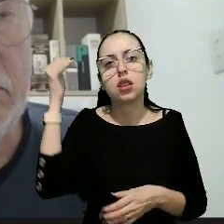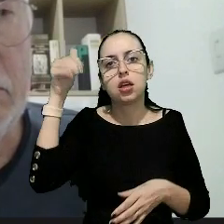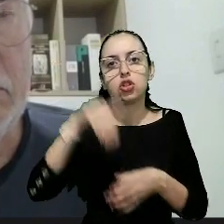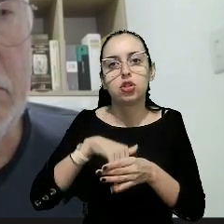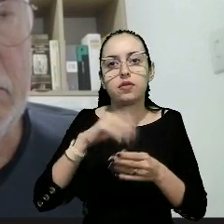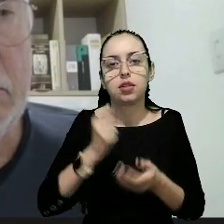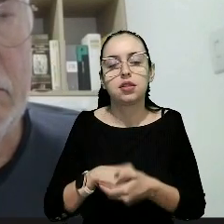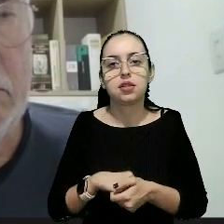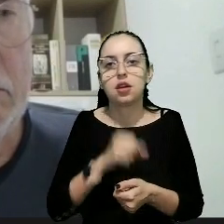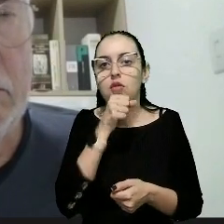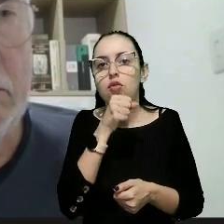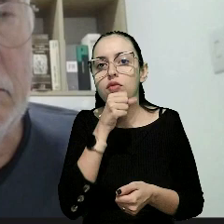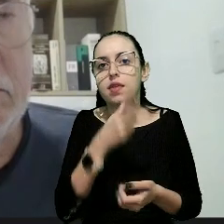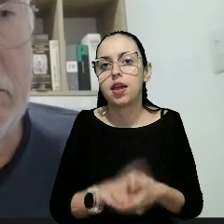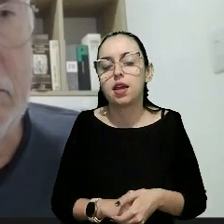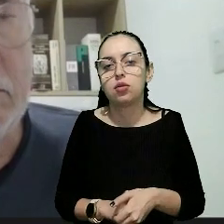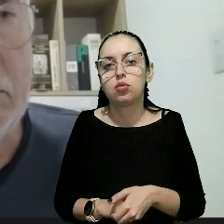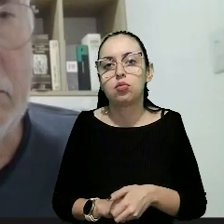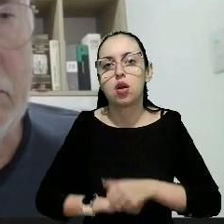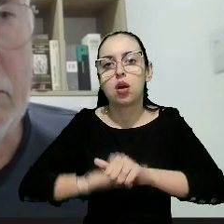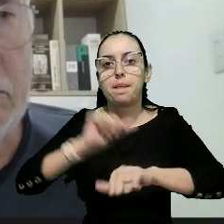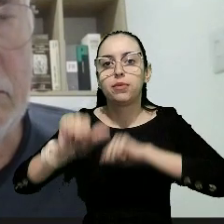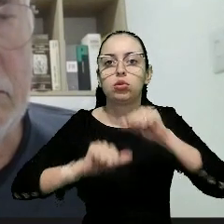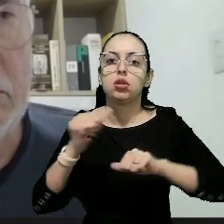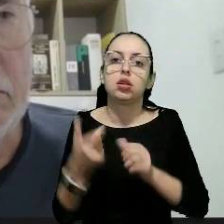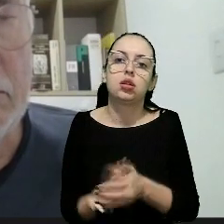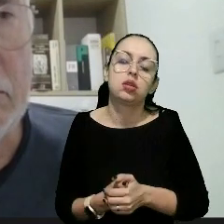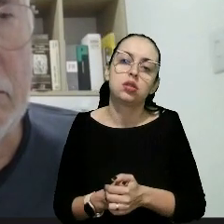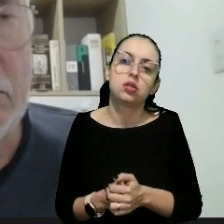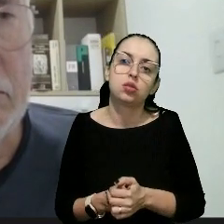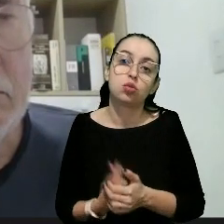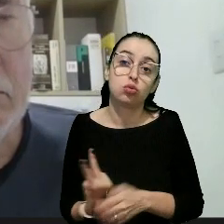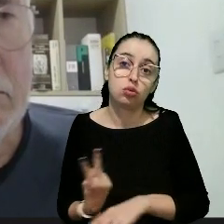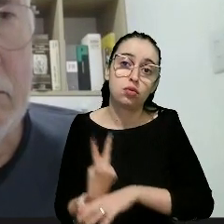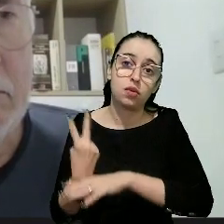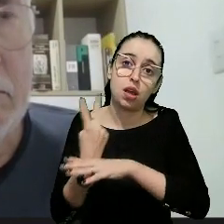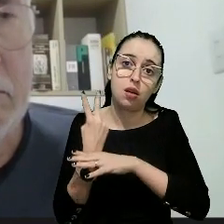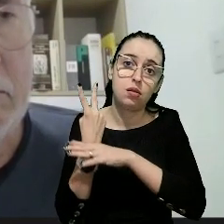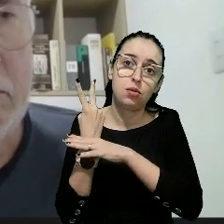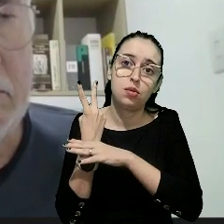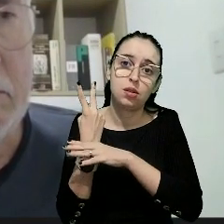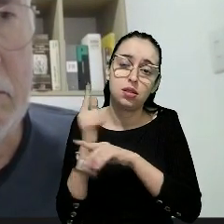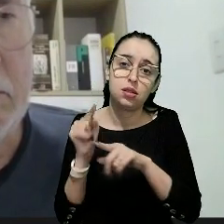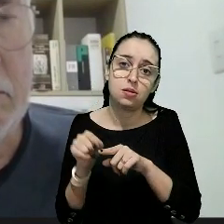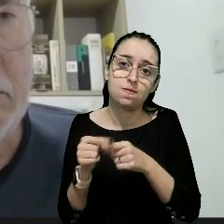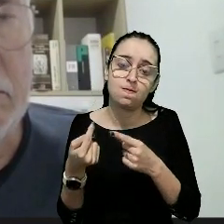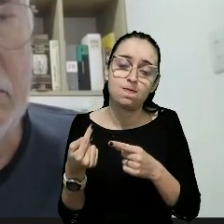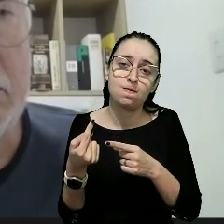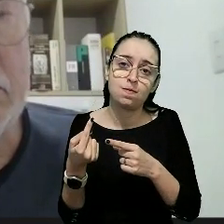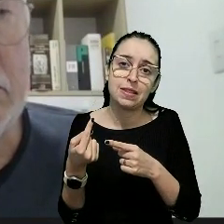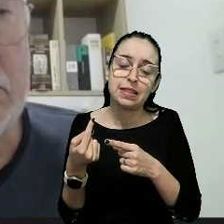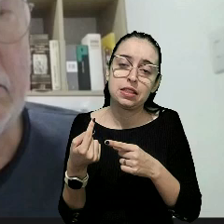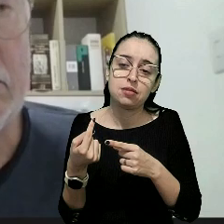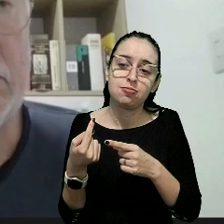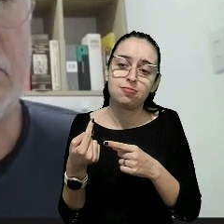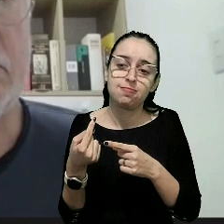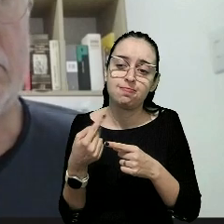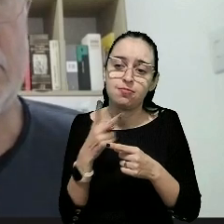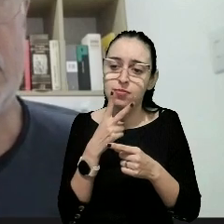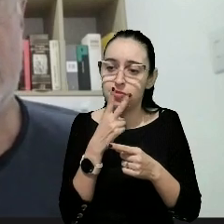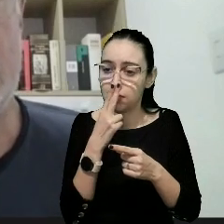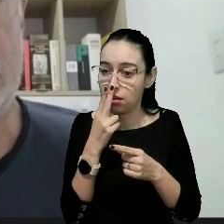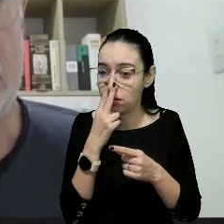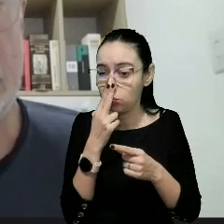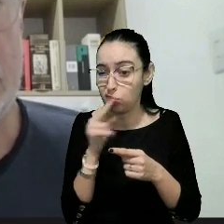também. Então, nós estamos vivendo uma revolução. Só que os valores parece